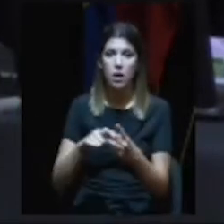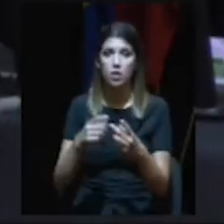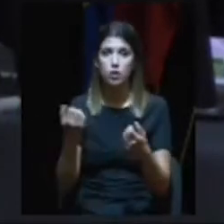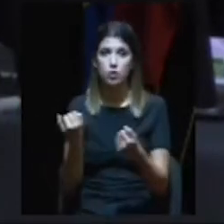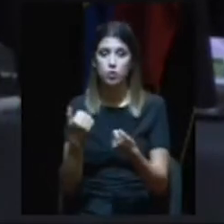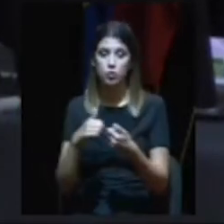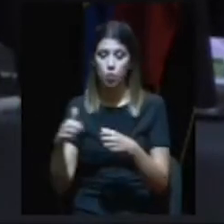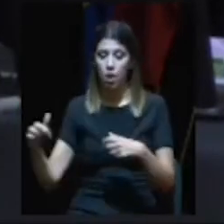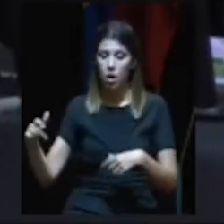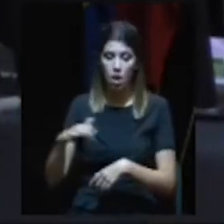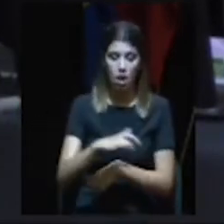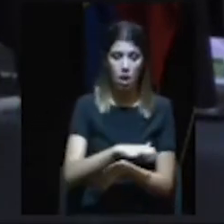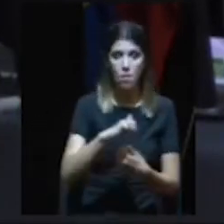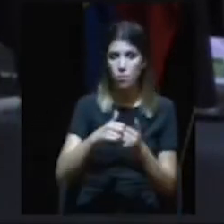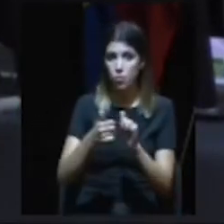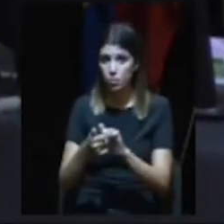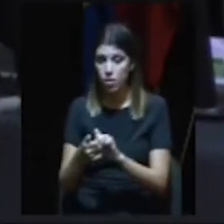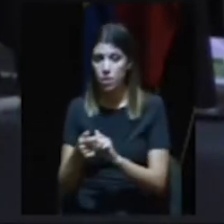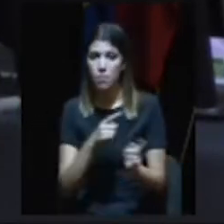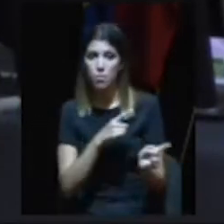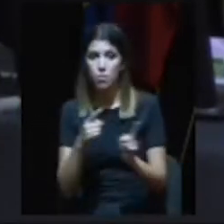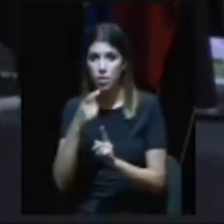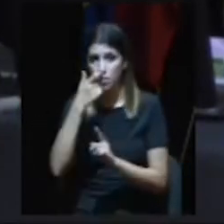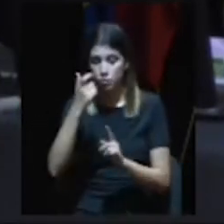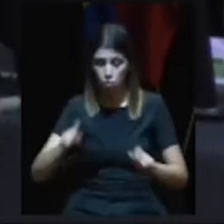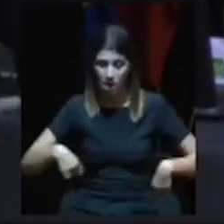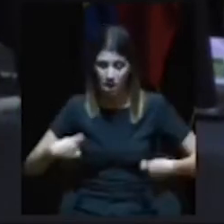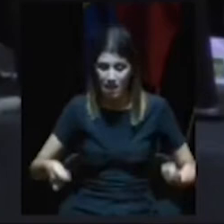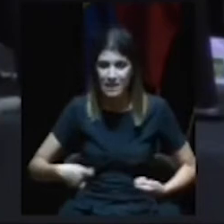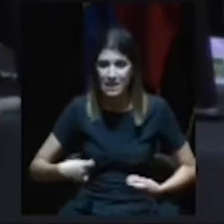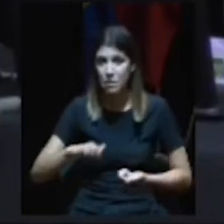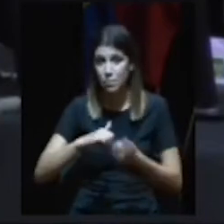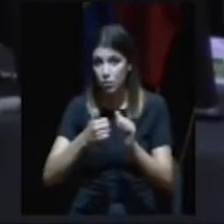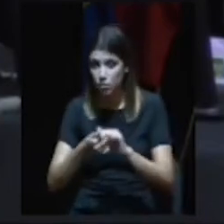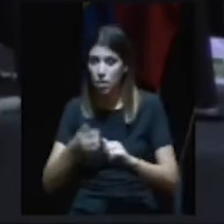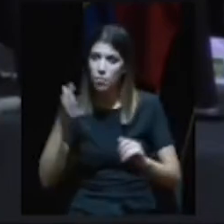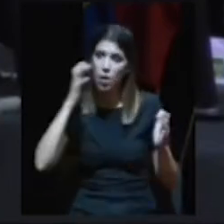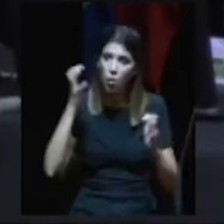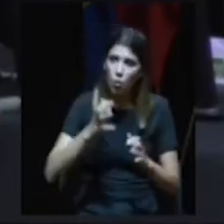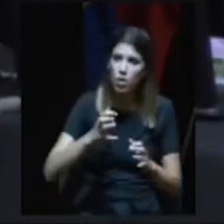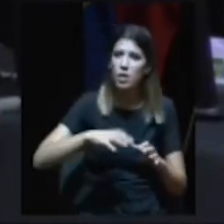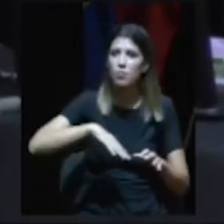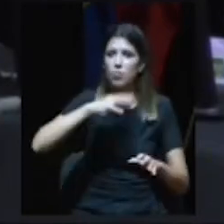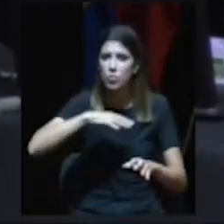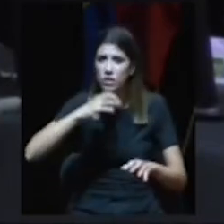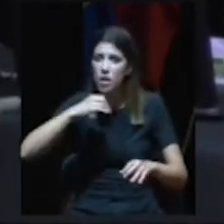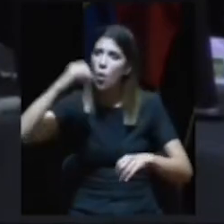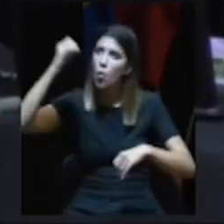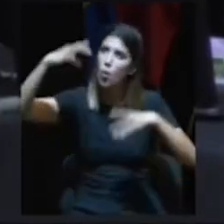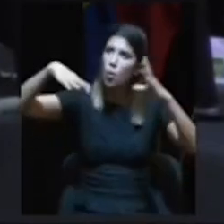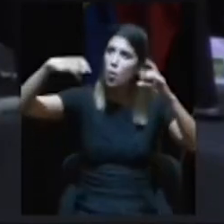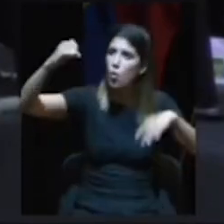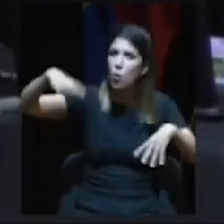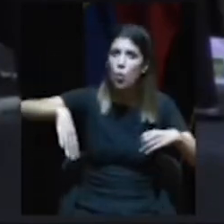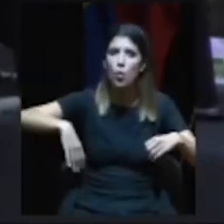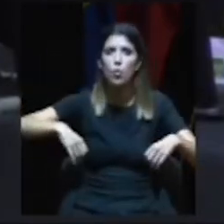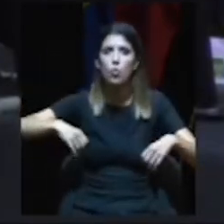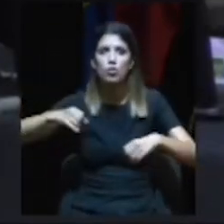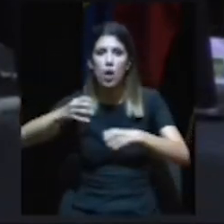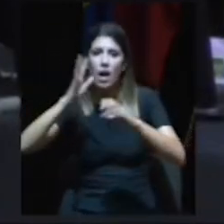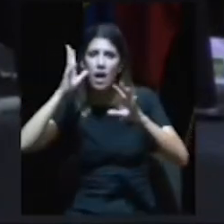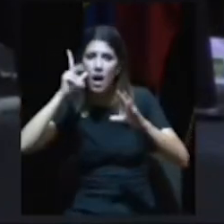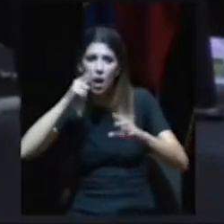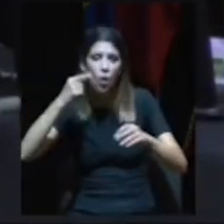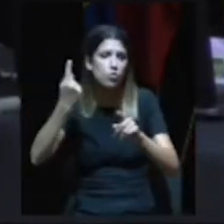passadeiras, de mobilidade, de circulação das pessoas com mobilidade reduzida, de ruído, de poluição, de iluminação, de ilhas de calor.